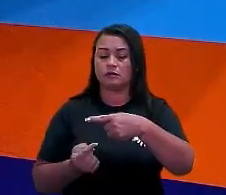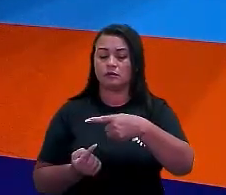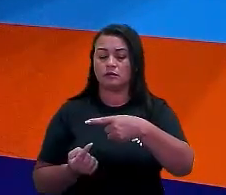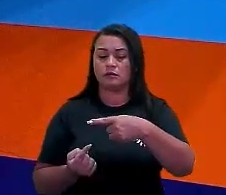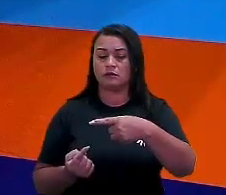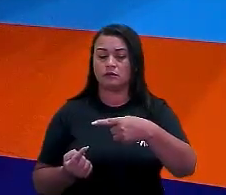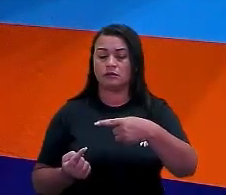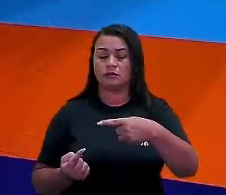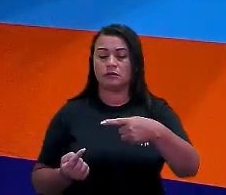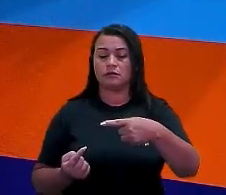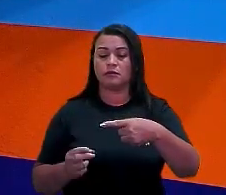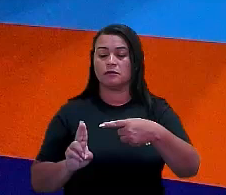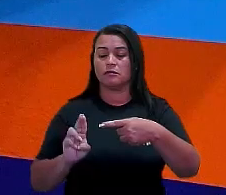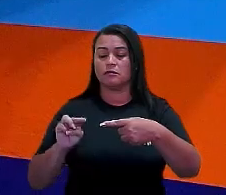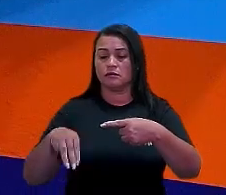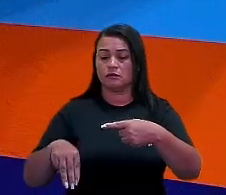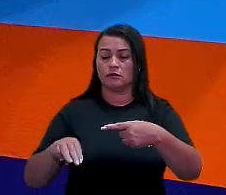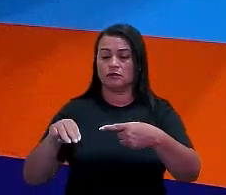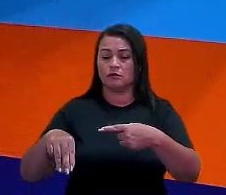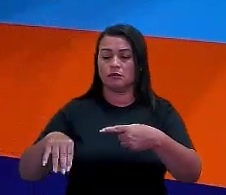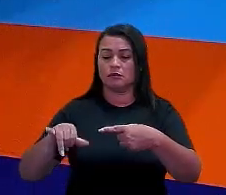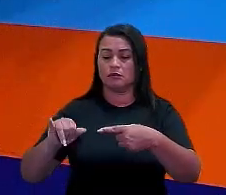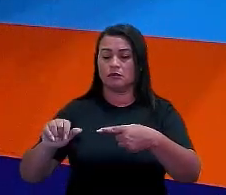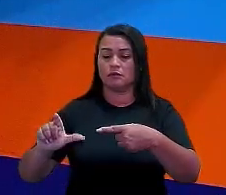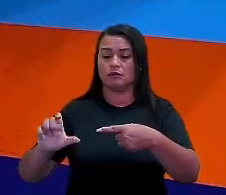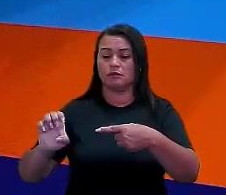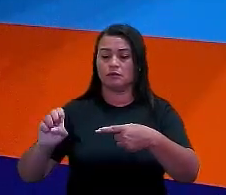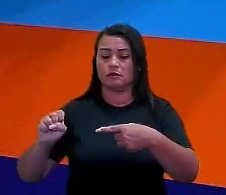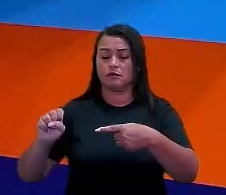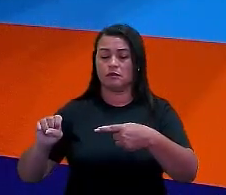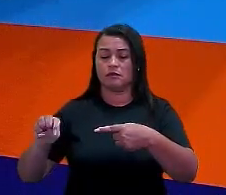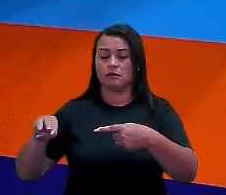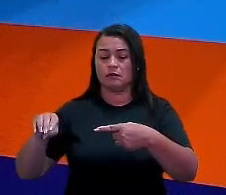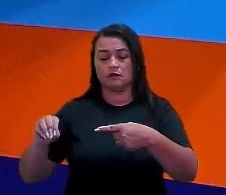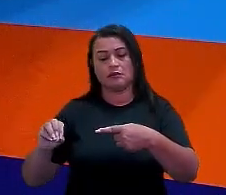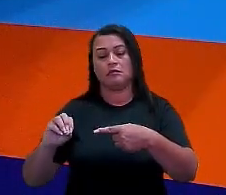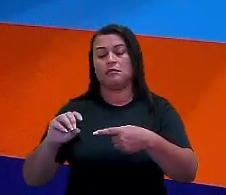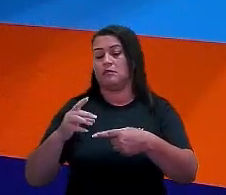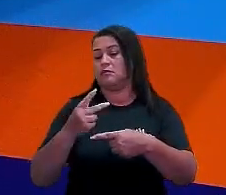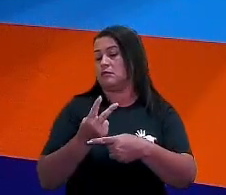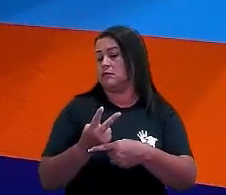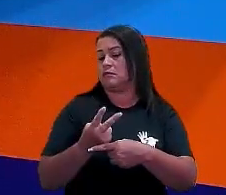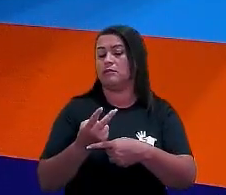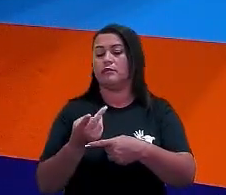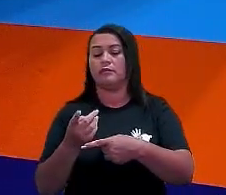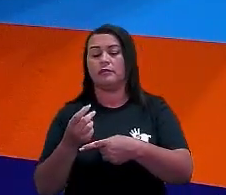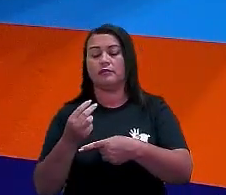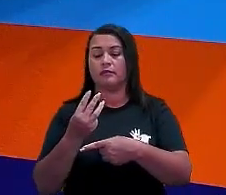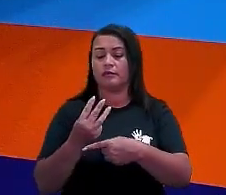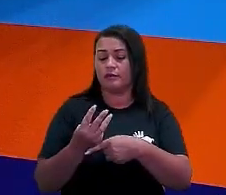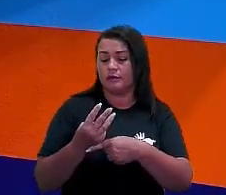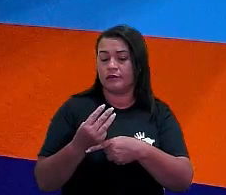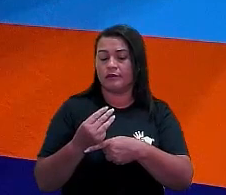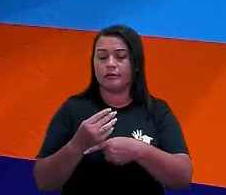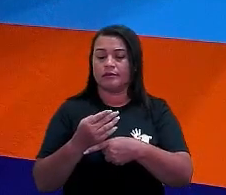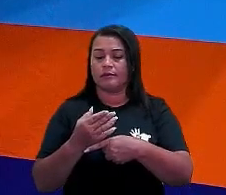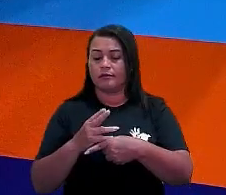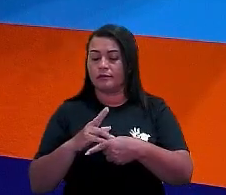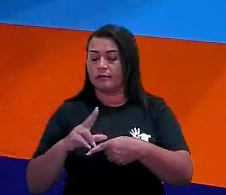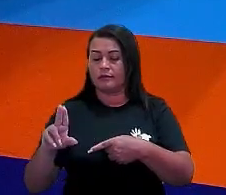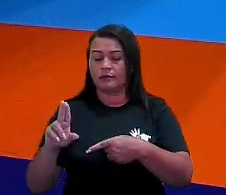ser 1/1000. Se fossem 2, 2/1000. Se fosse 3, 3/1000, tá